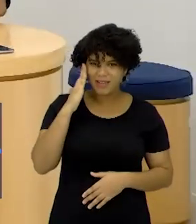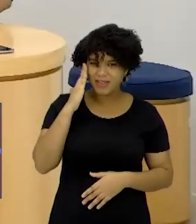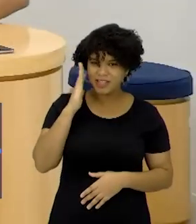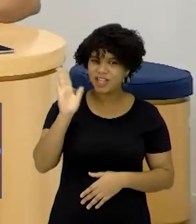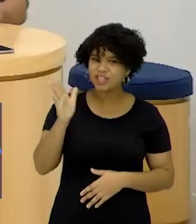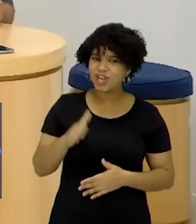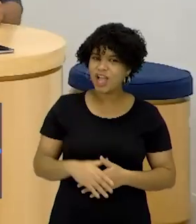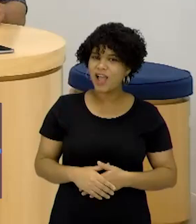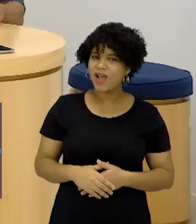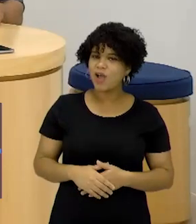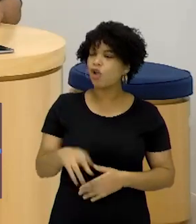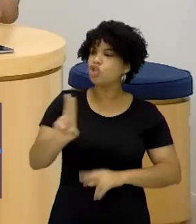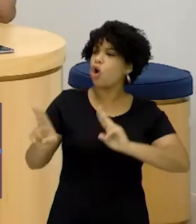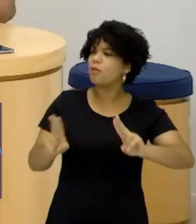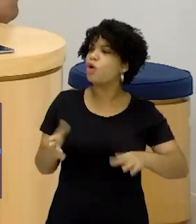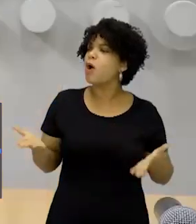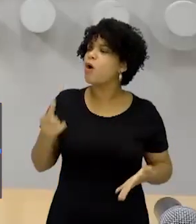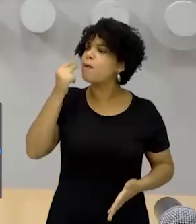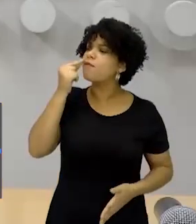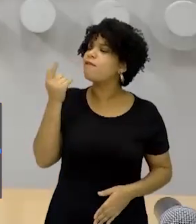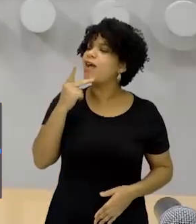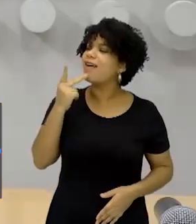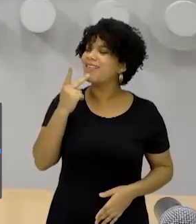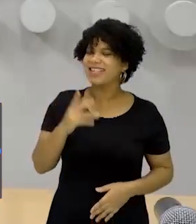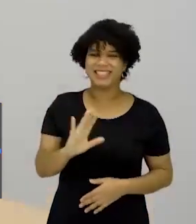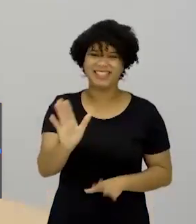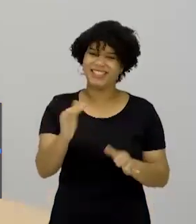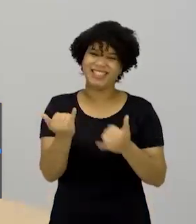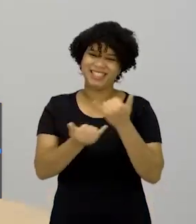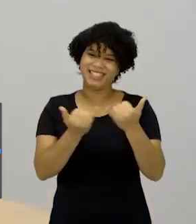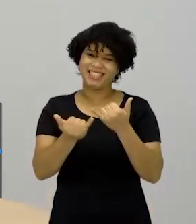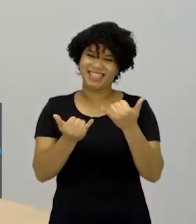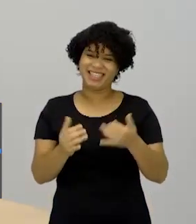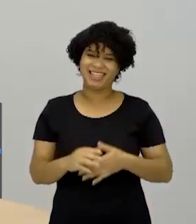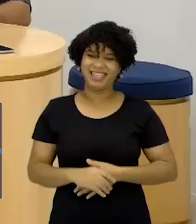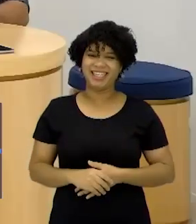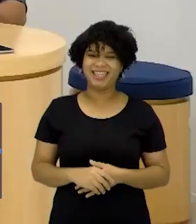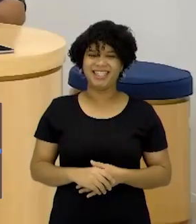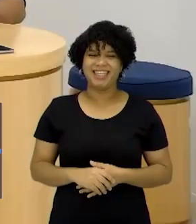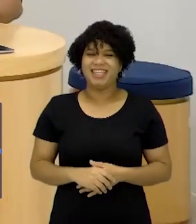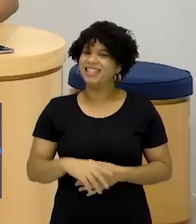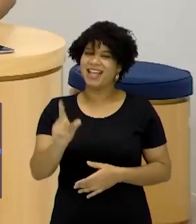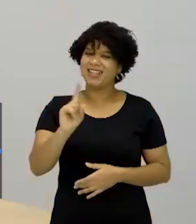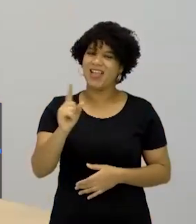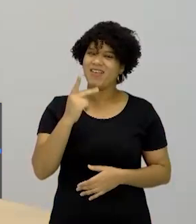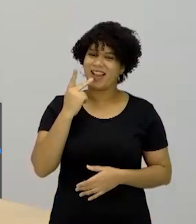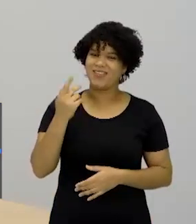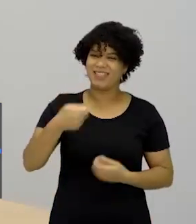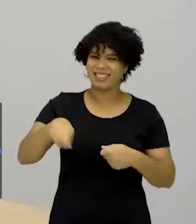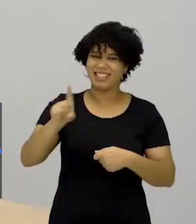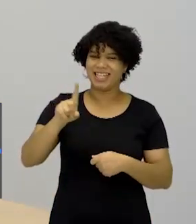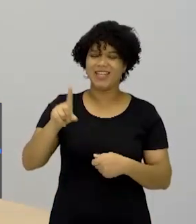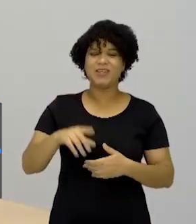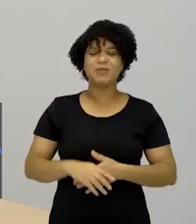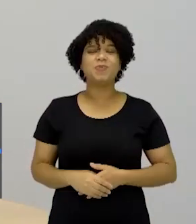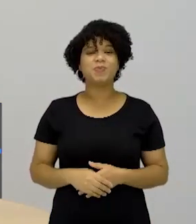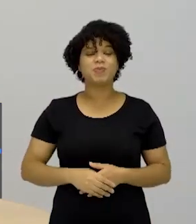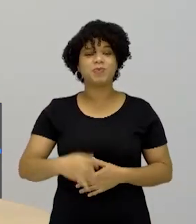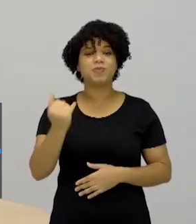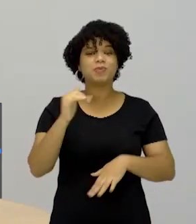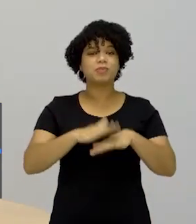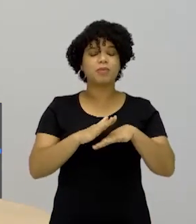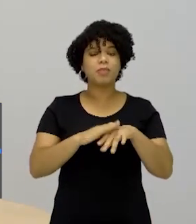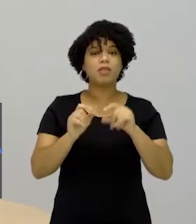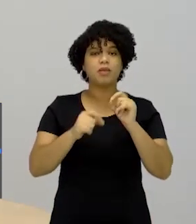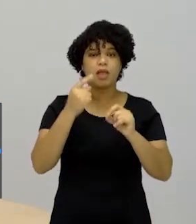alguém? Fala aí. Fala o nome da pessoa aqui ao vivo. Mentira. Olha só, mentira que eu vou cobrar isso de você, pelo amor de Deus. Olha só, gente, vou fazer o seguinte, eu